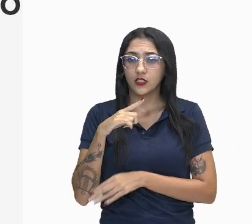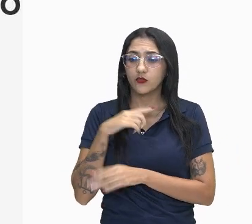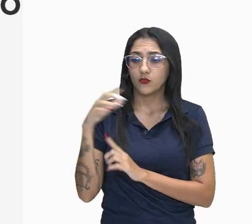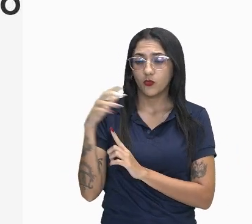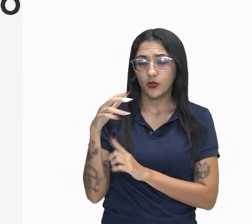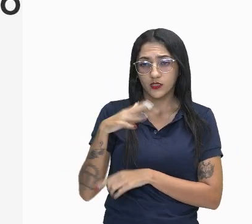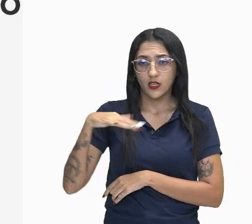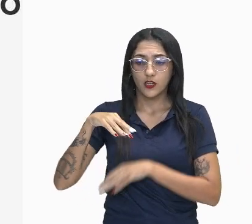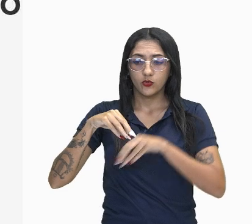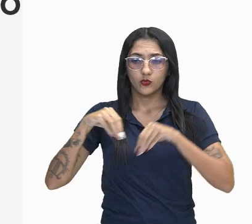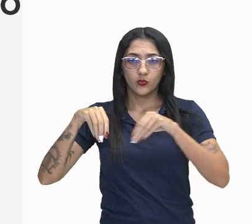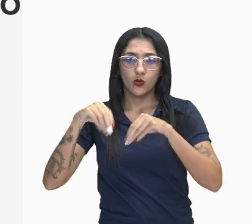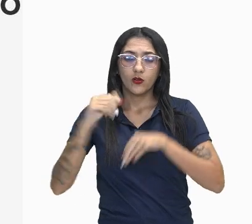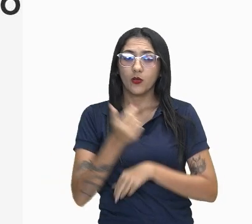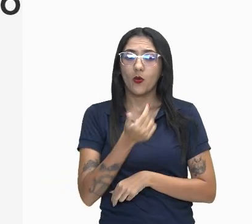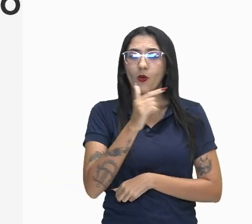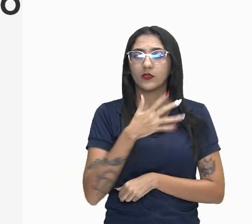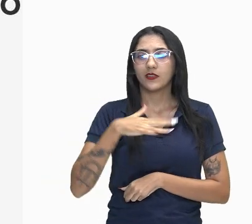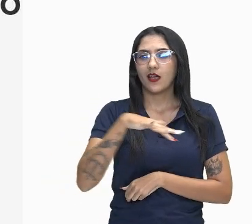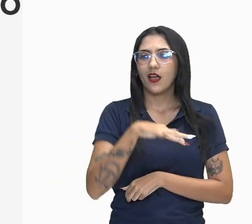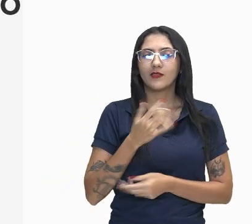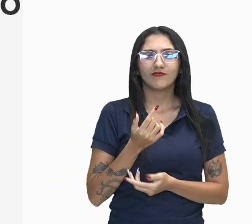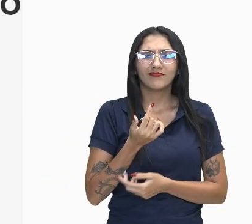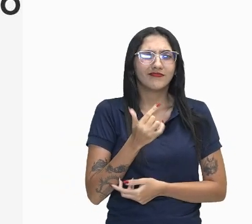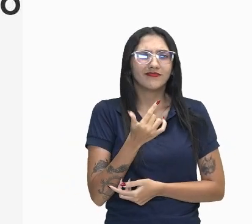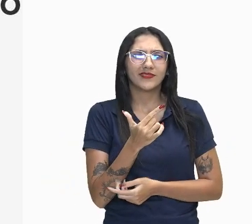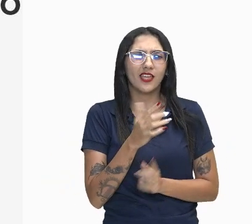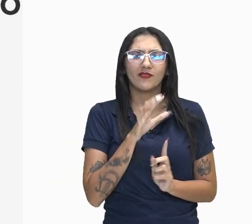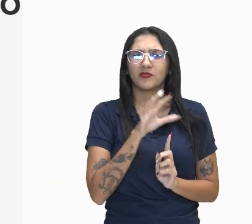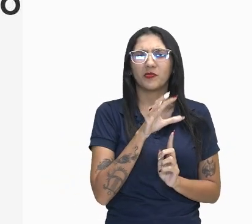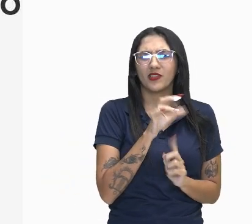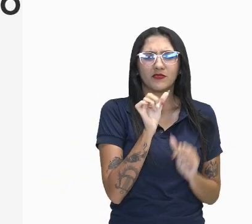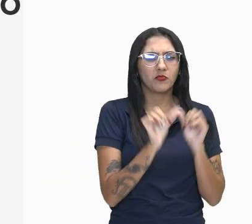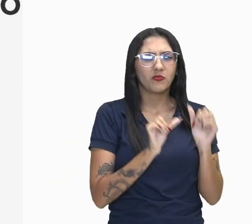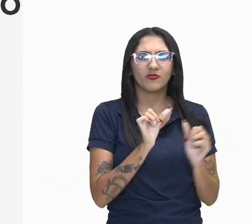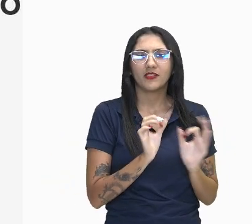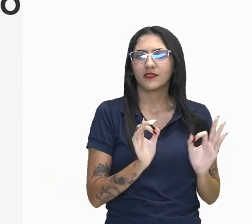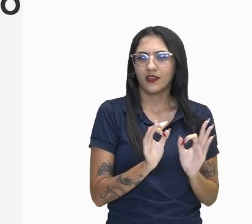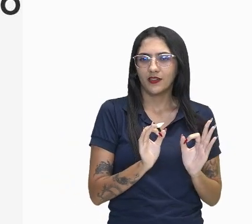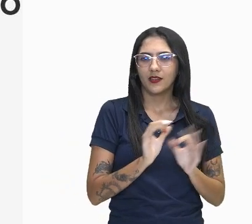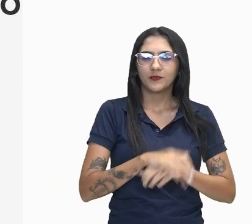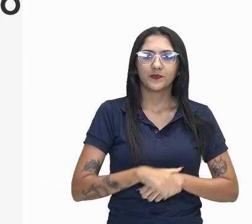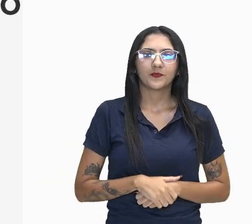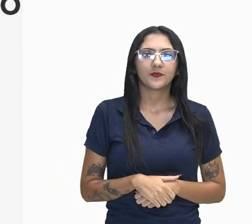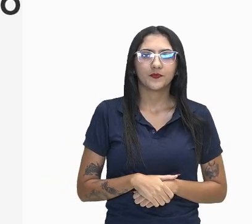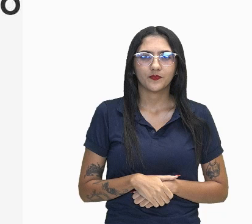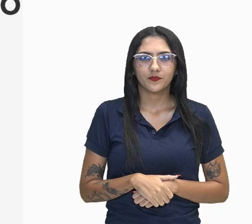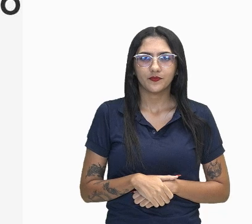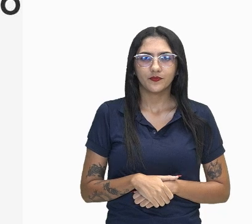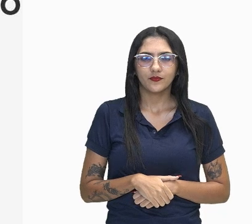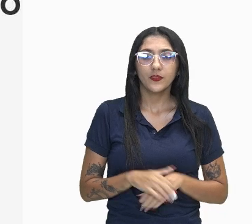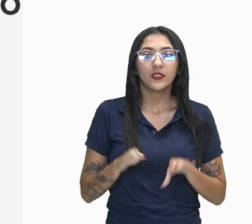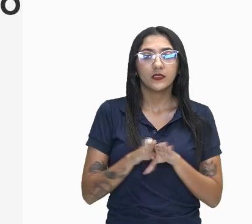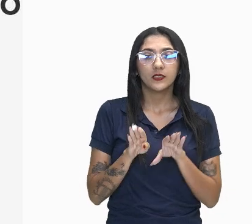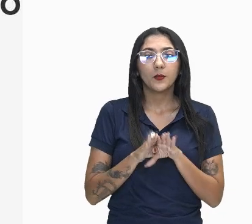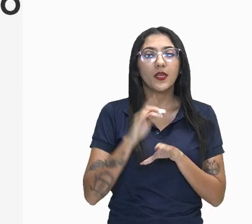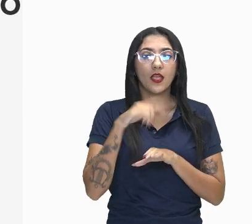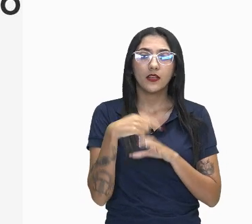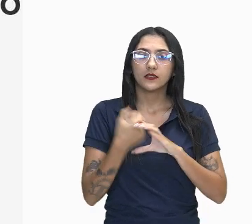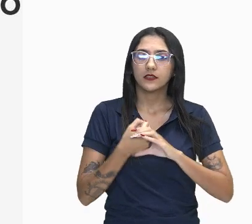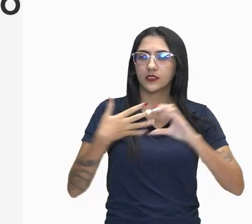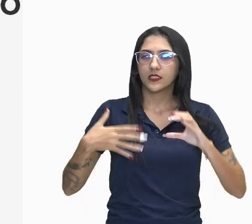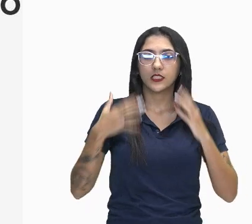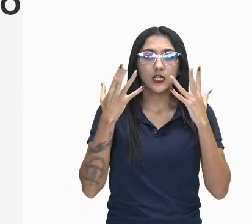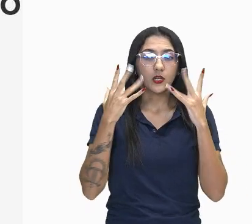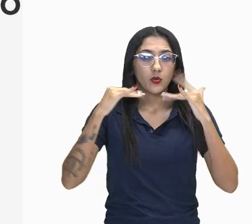do solo, enquanto em outras áreas não ocorrem tantas modificações. Mas além dessas características naturais